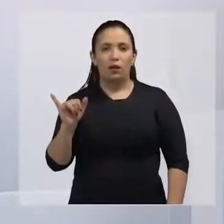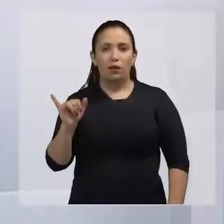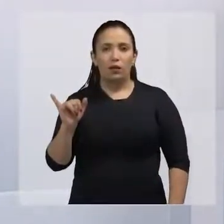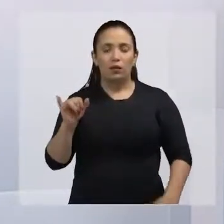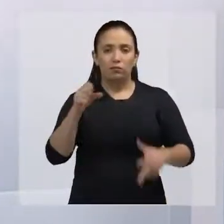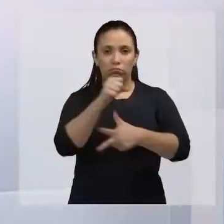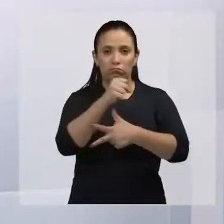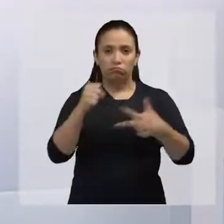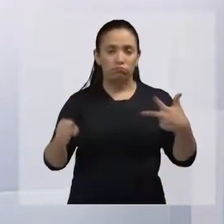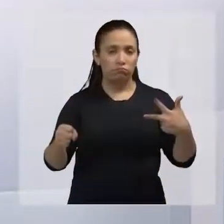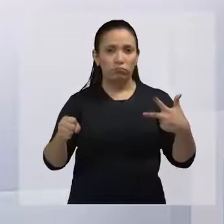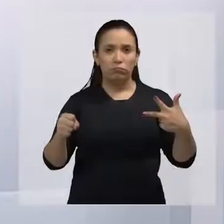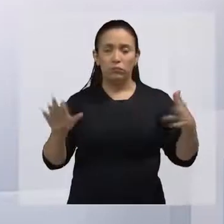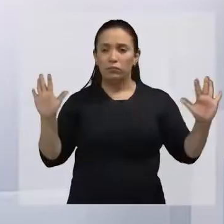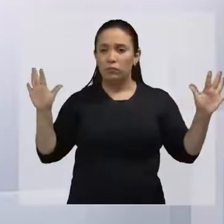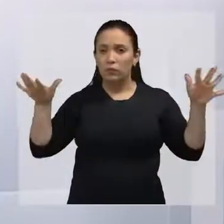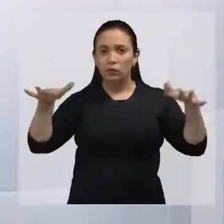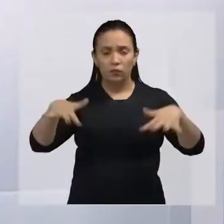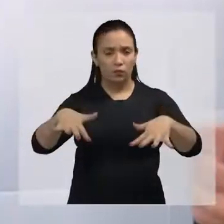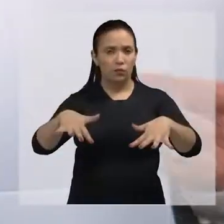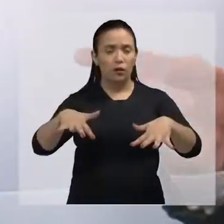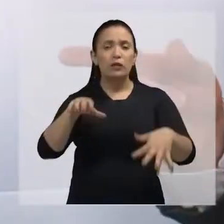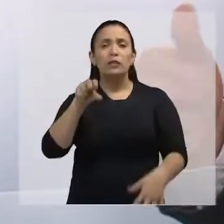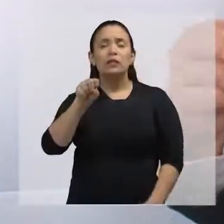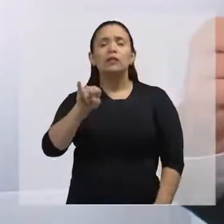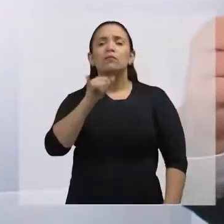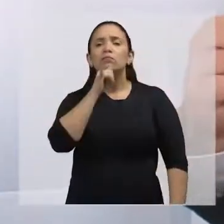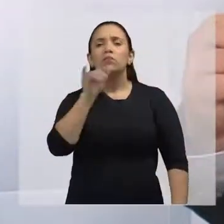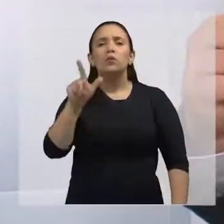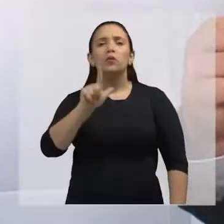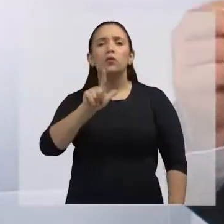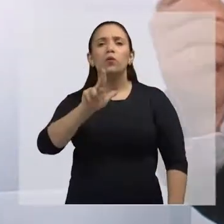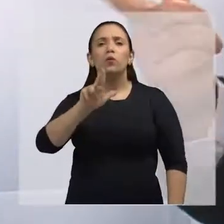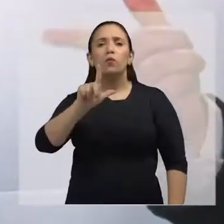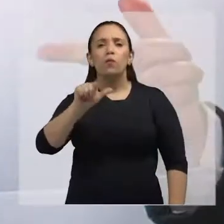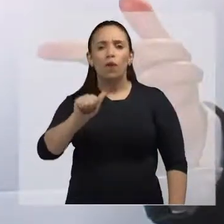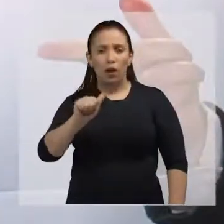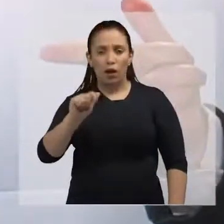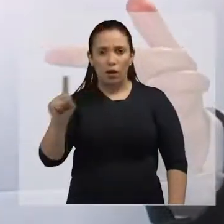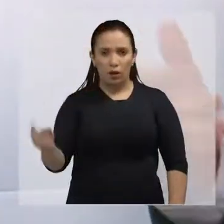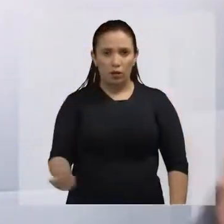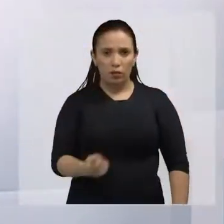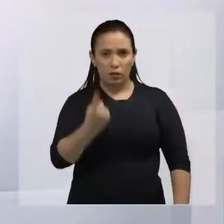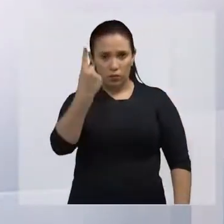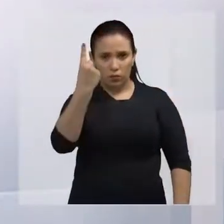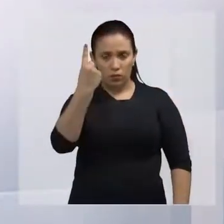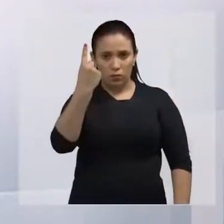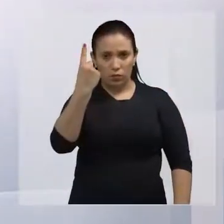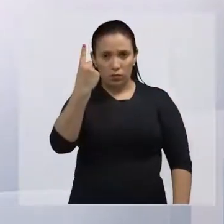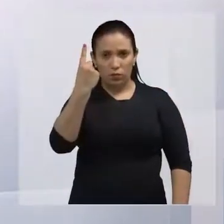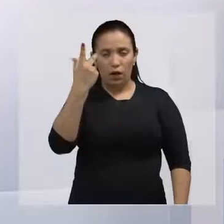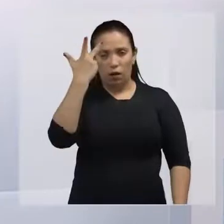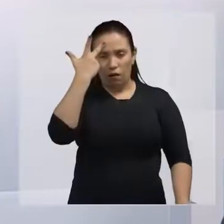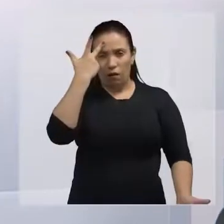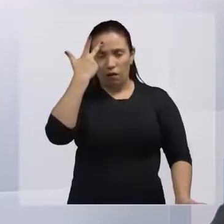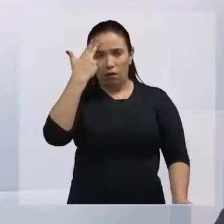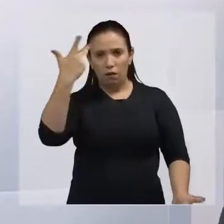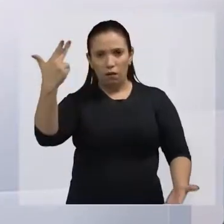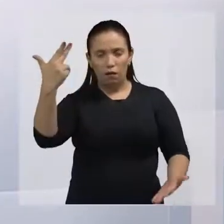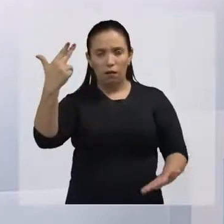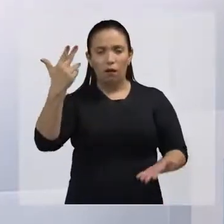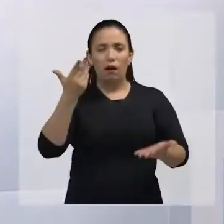toda uma jurisdição. Porque você já imaginou, se o Lula fosse beneficiado, não ia ser só o Lula, ia ser uma sequência de